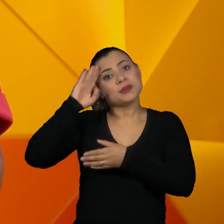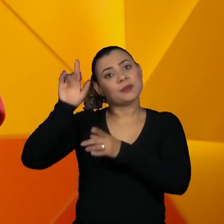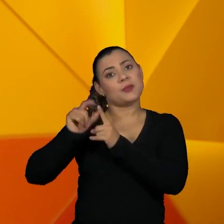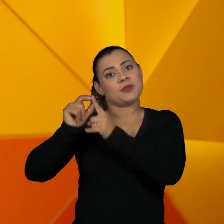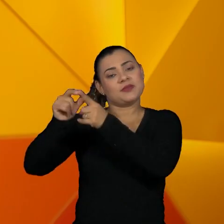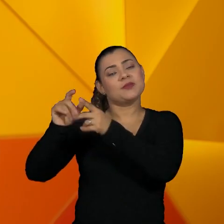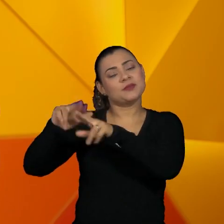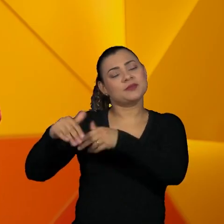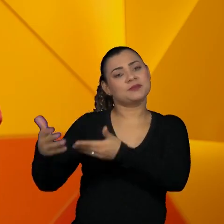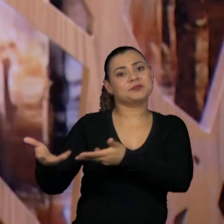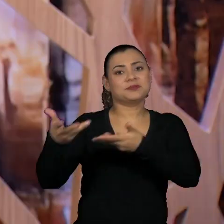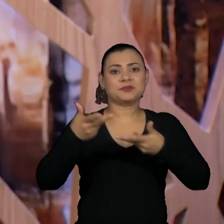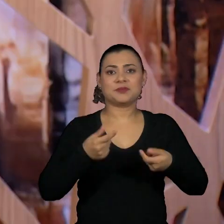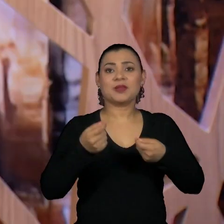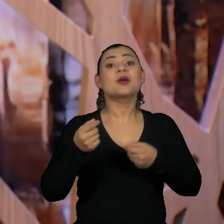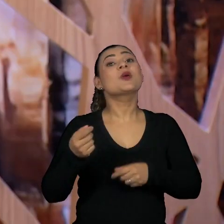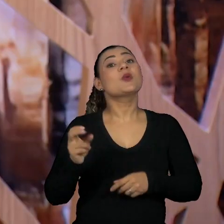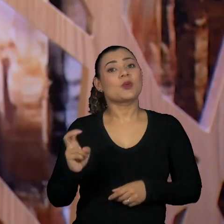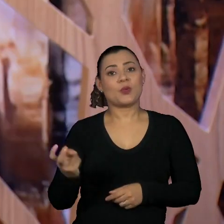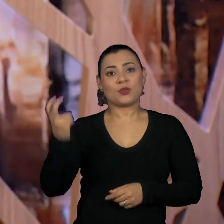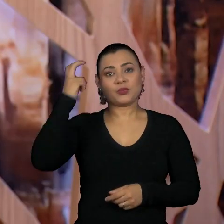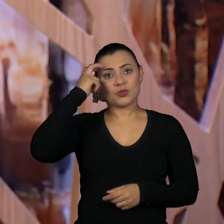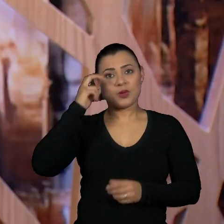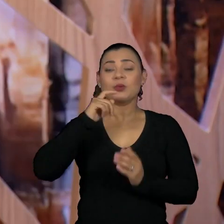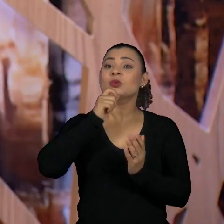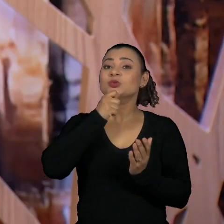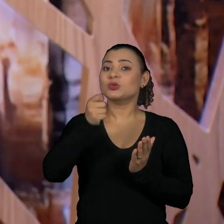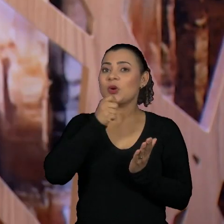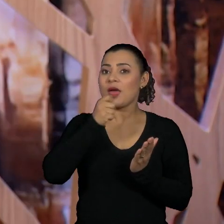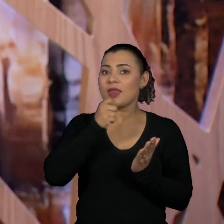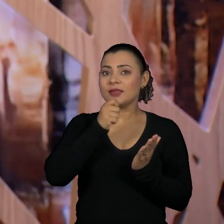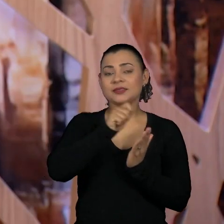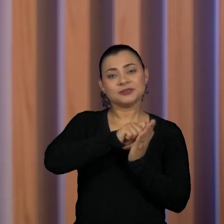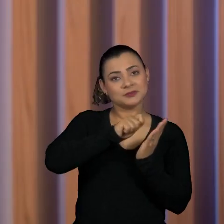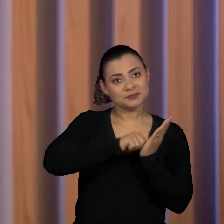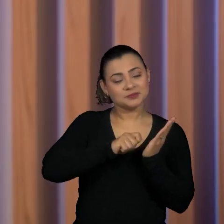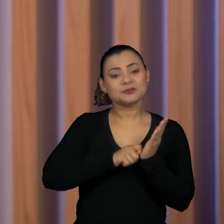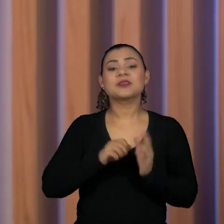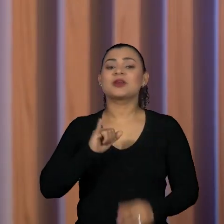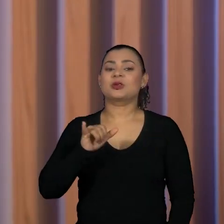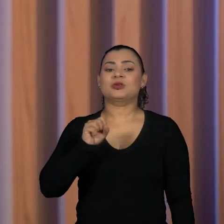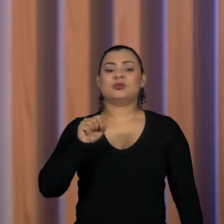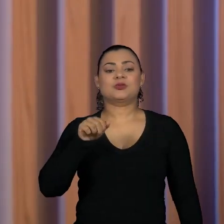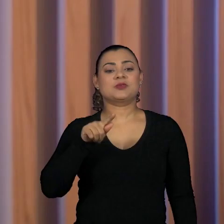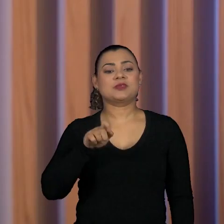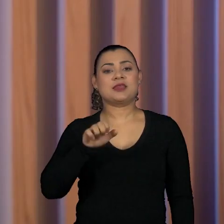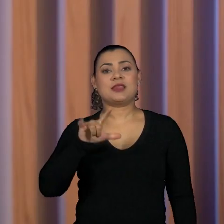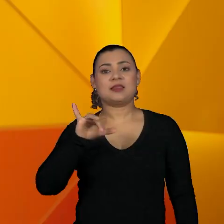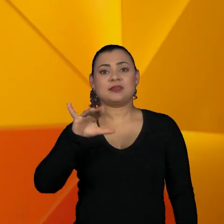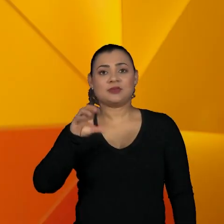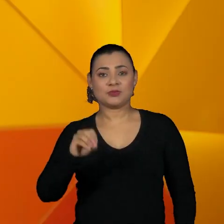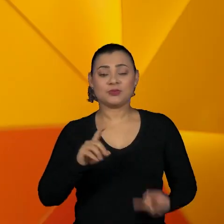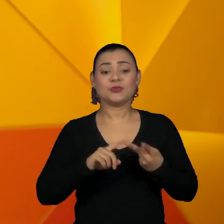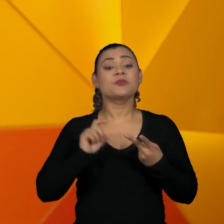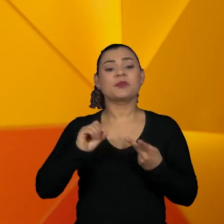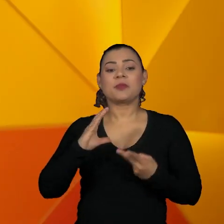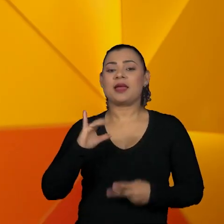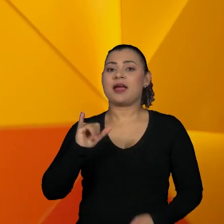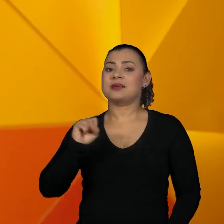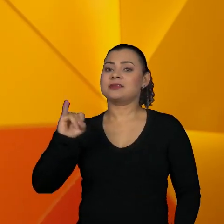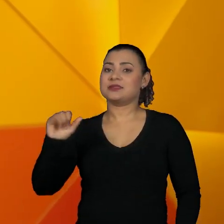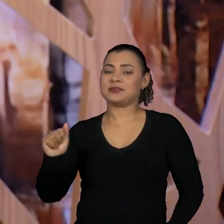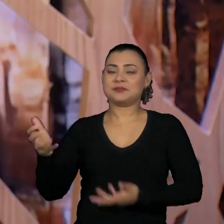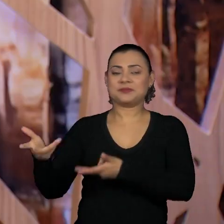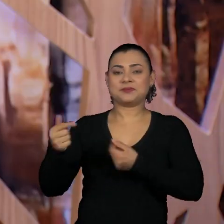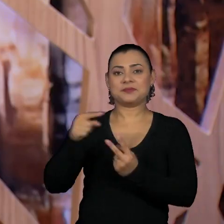aqui o produtor cultural e jornalista Joselício Júnior e a produtora cultural Cássia Caneco. Olá, Joselício,